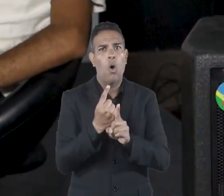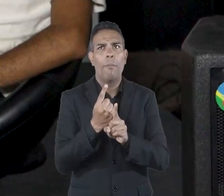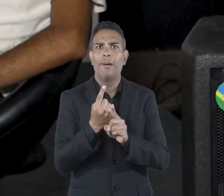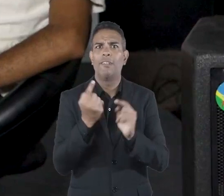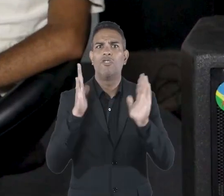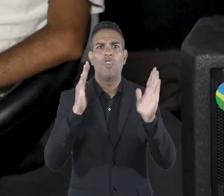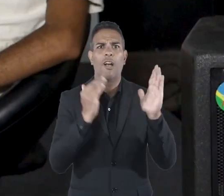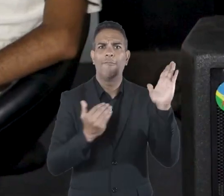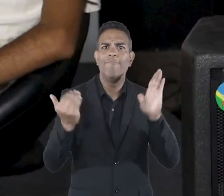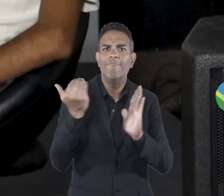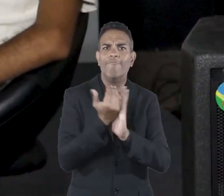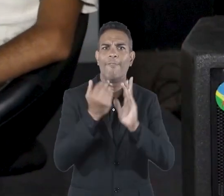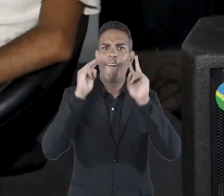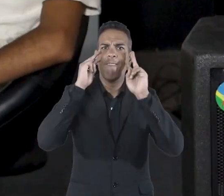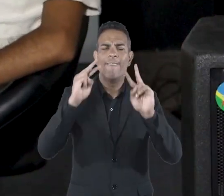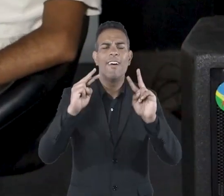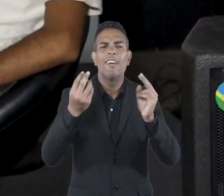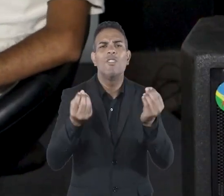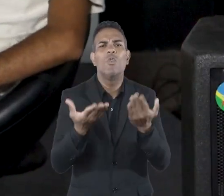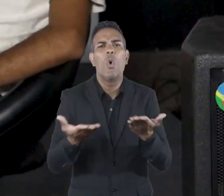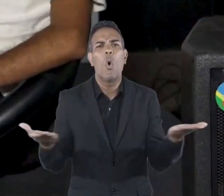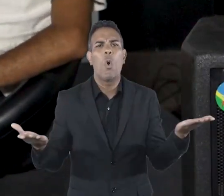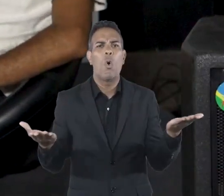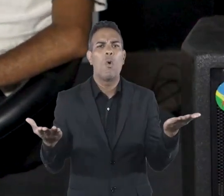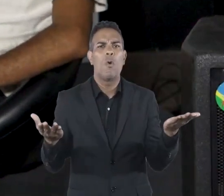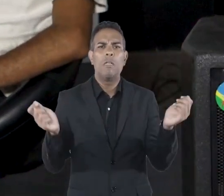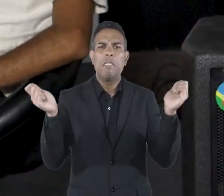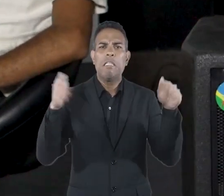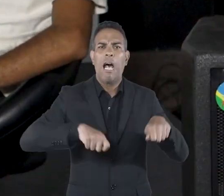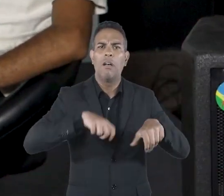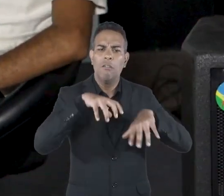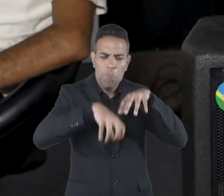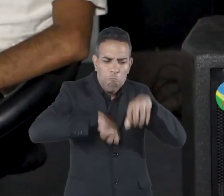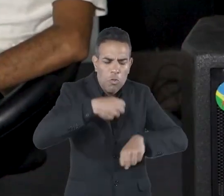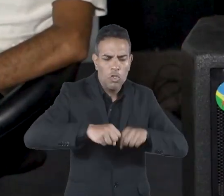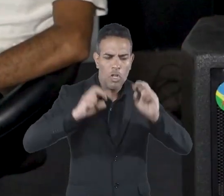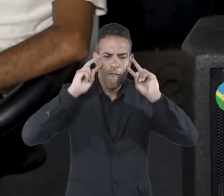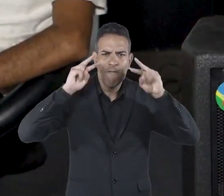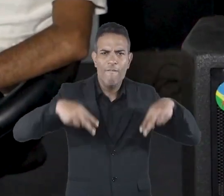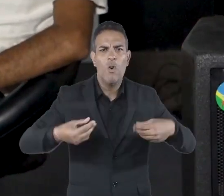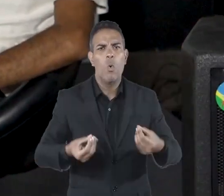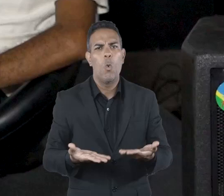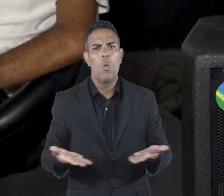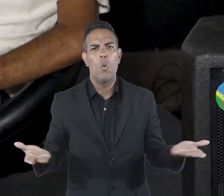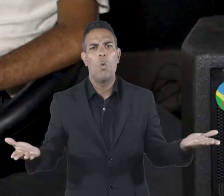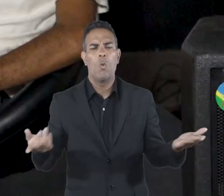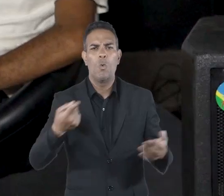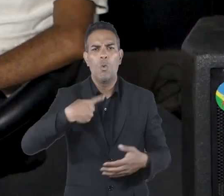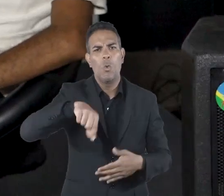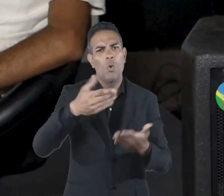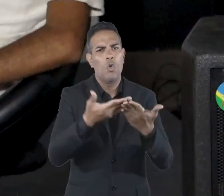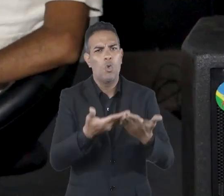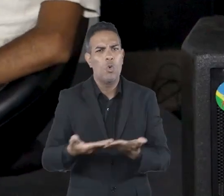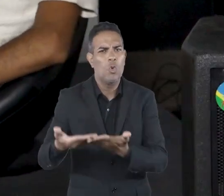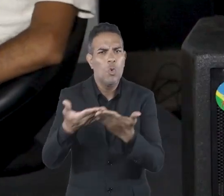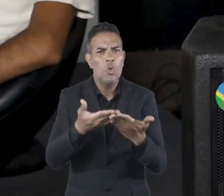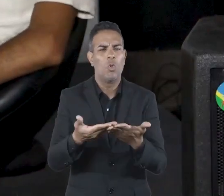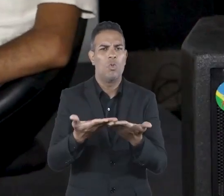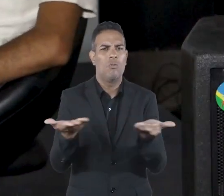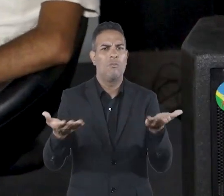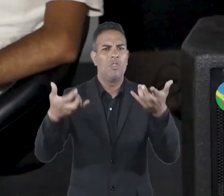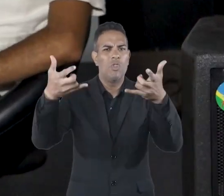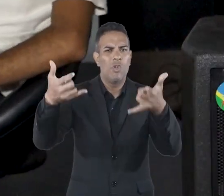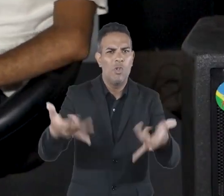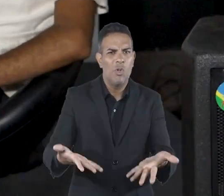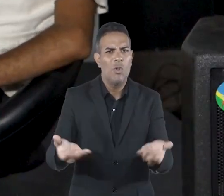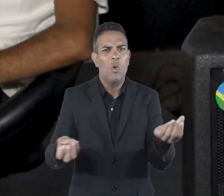precisa destacar. Uma situação extrema te ajuda às vezes a buscar um potencial maior dentro de você, né? Até